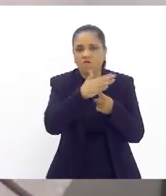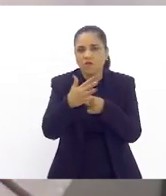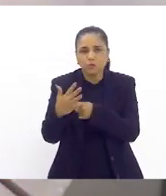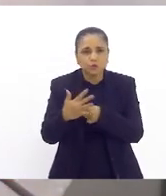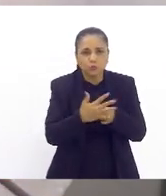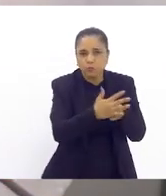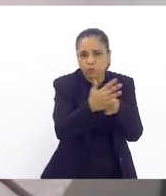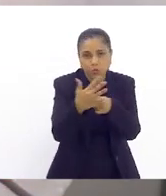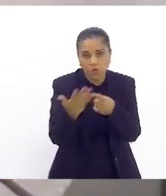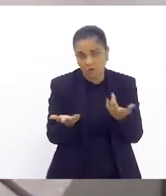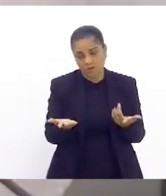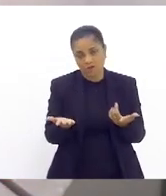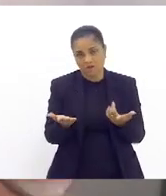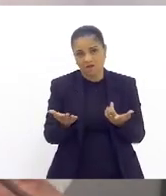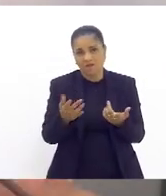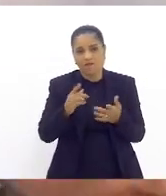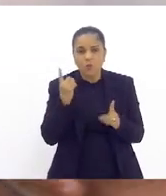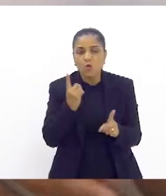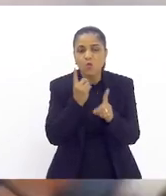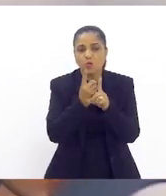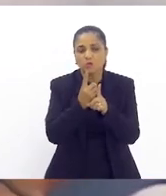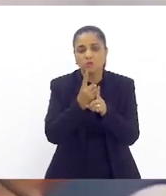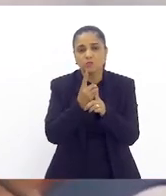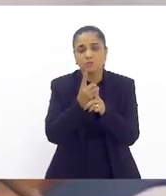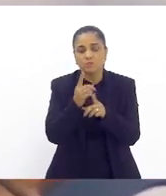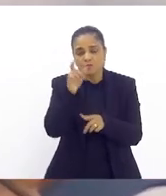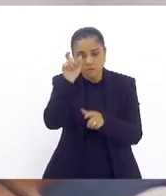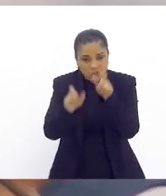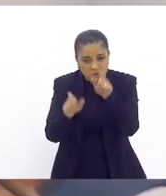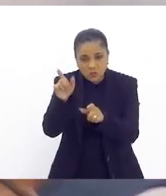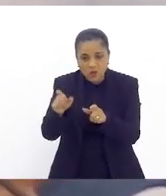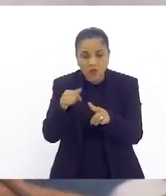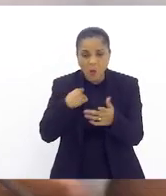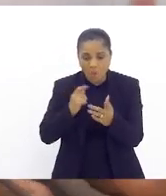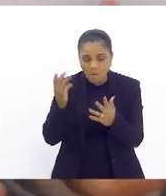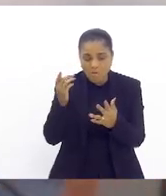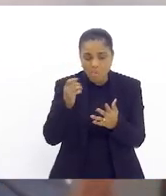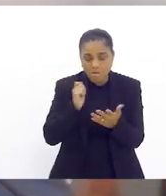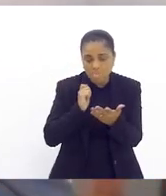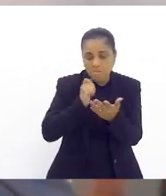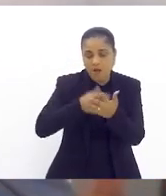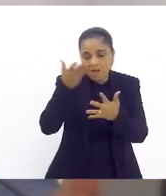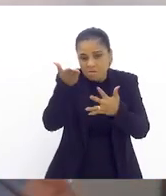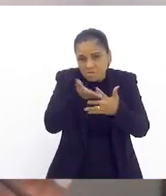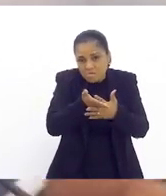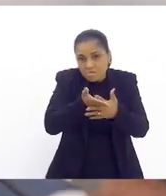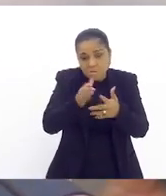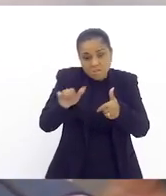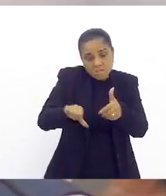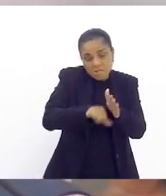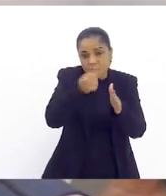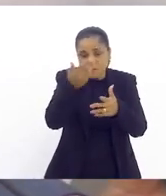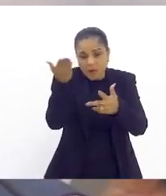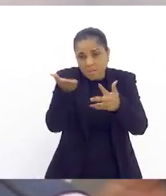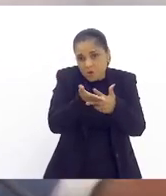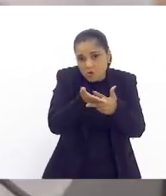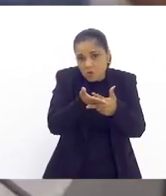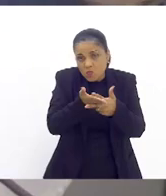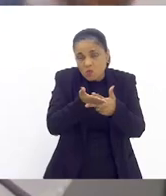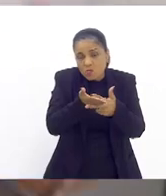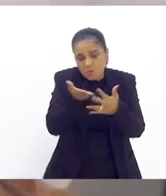enquanto pessoas que fazem Poxa tinha acabado de pagar a primeira prestação de minha geladeira A geladeira queimou e a garantia